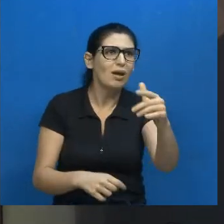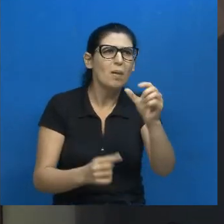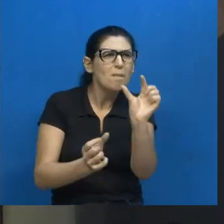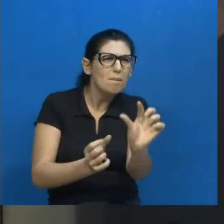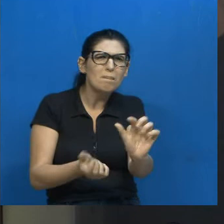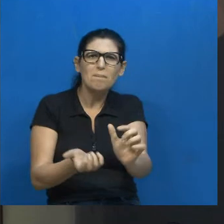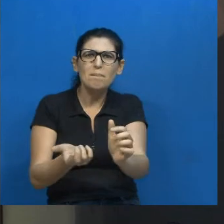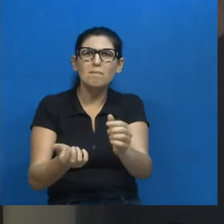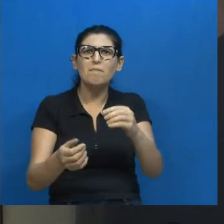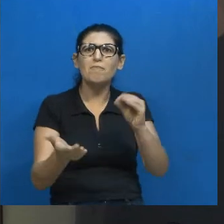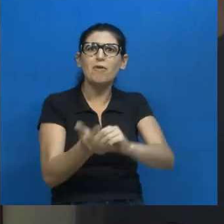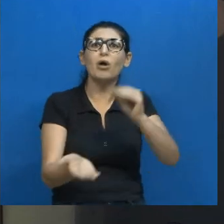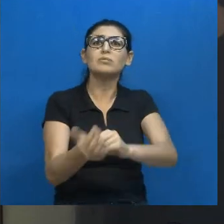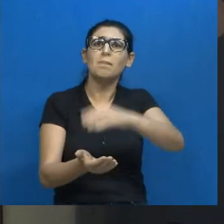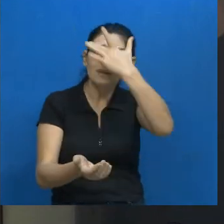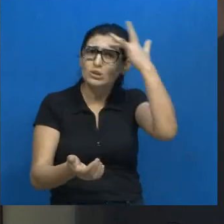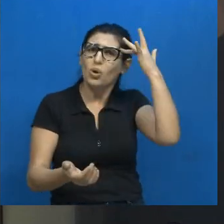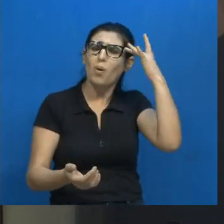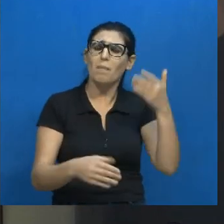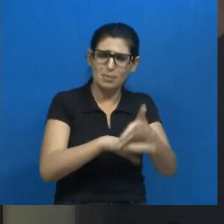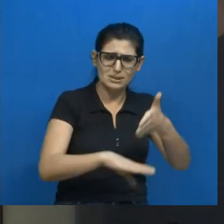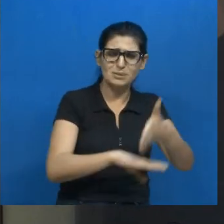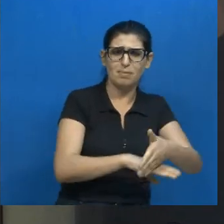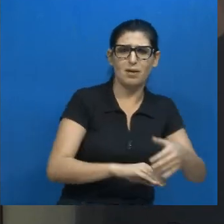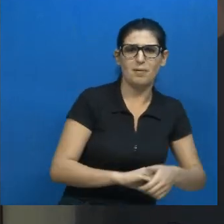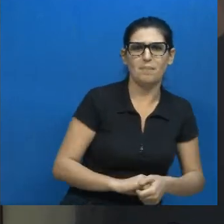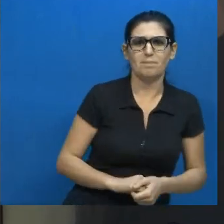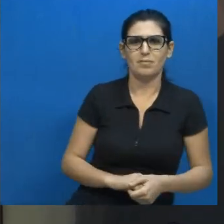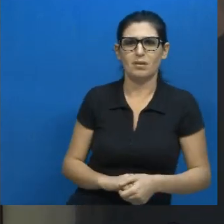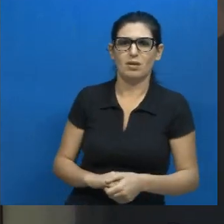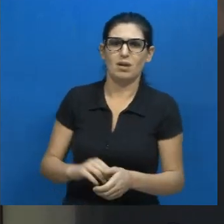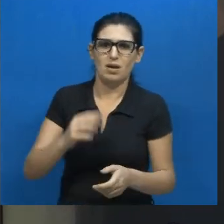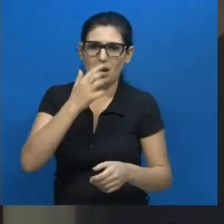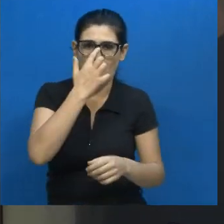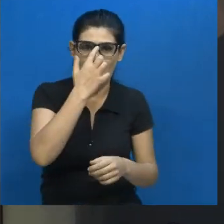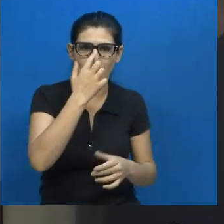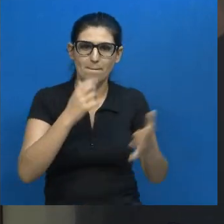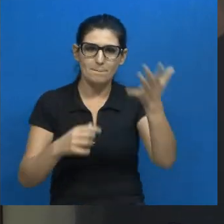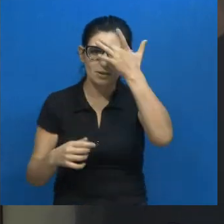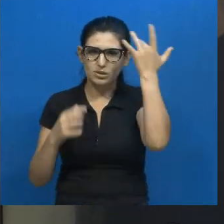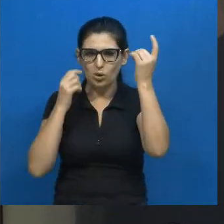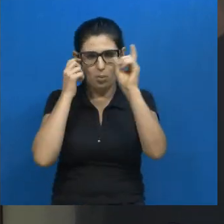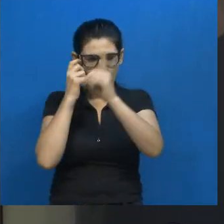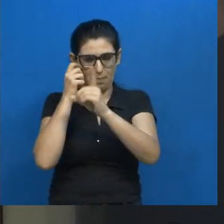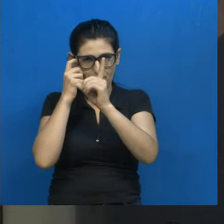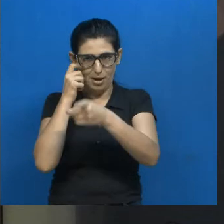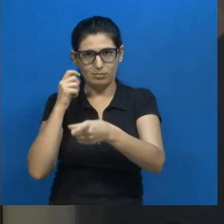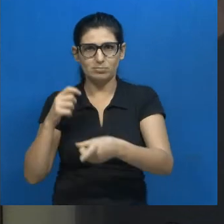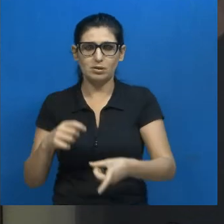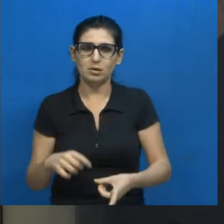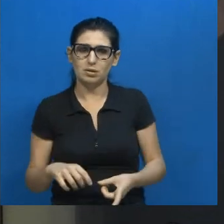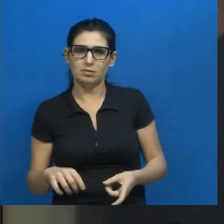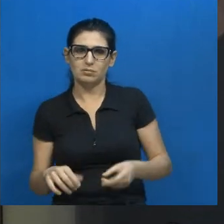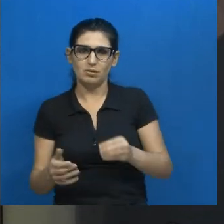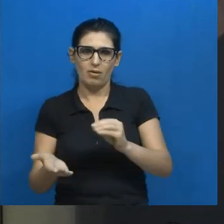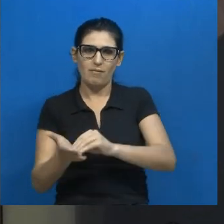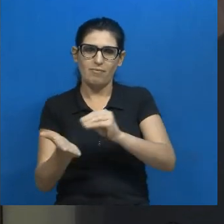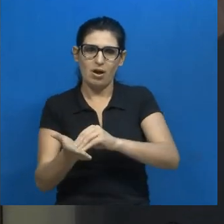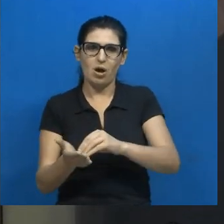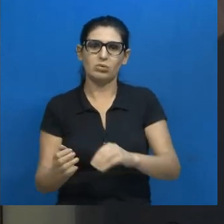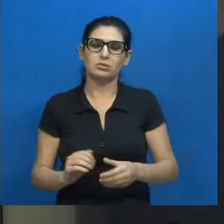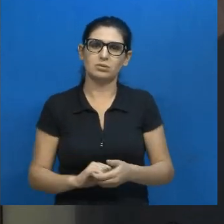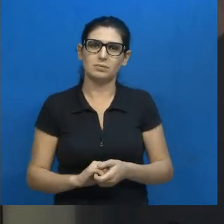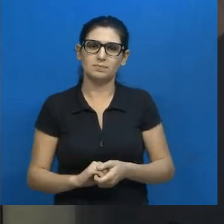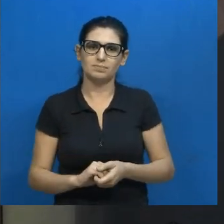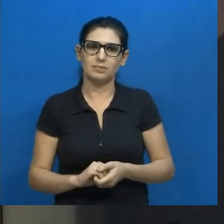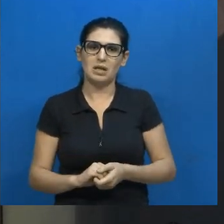realmente o que são os manda-chuvas e realmente a solução não está vindo. Esse projeto, para mim, está